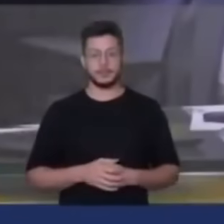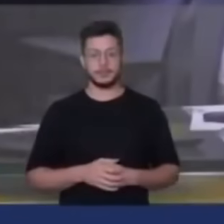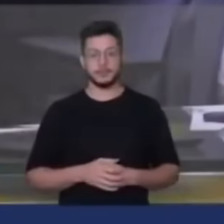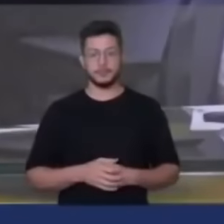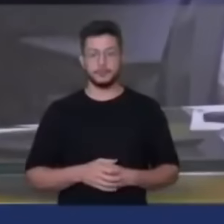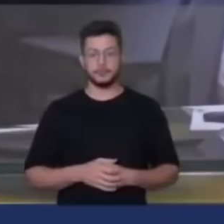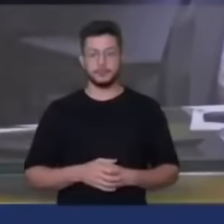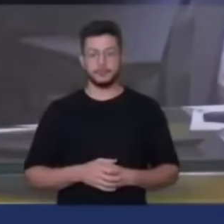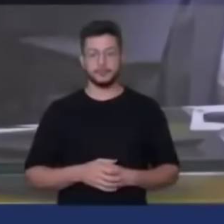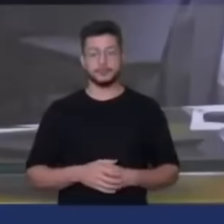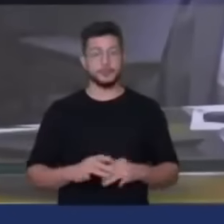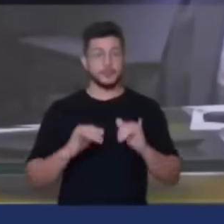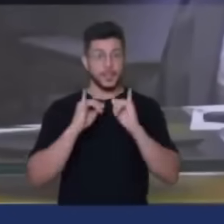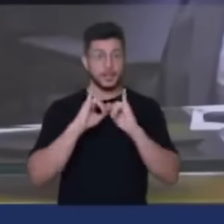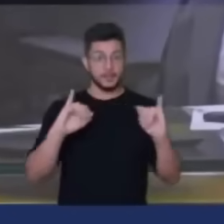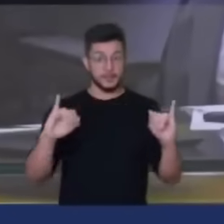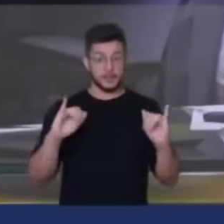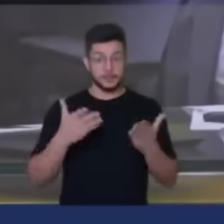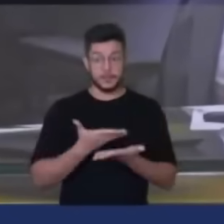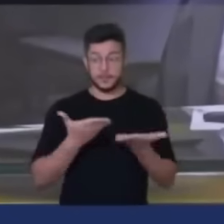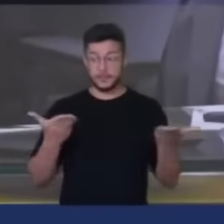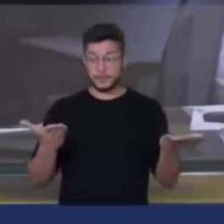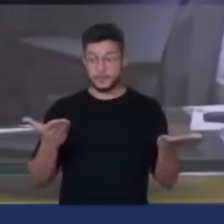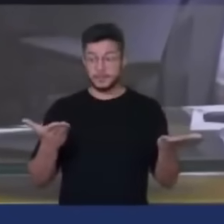que quem quiser votar